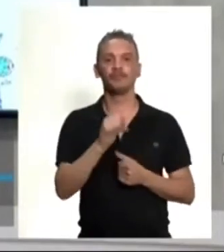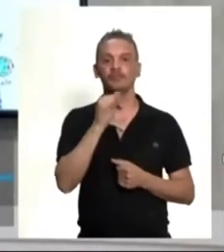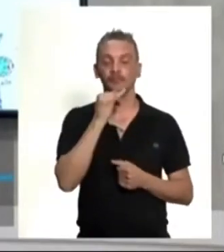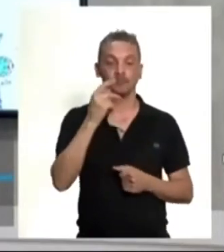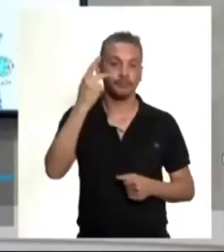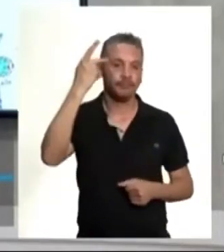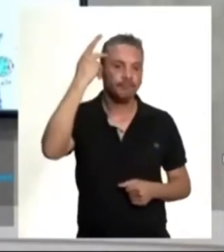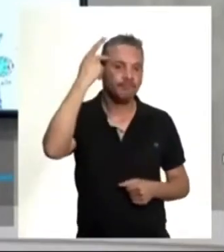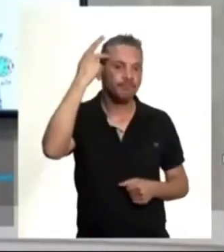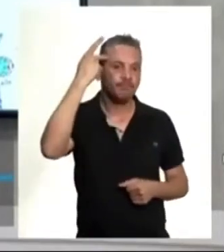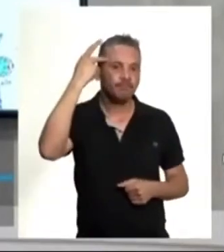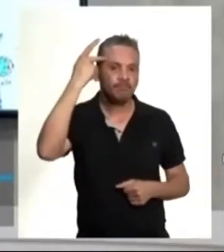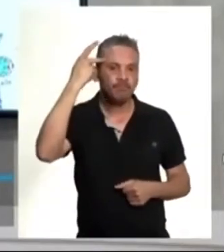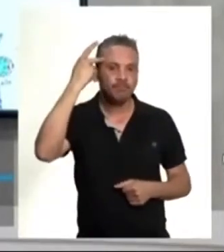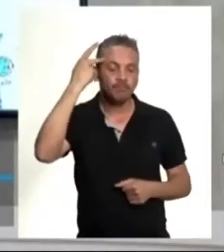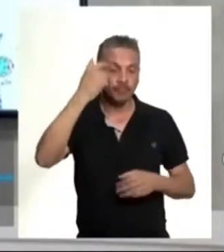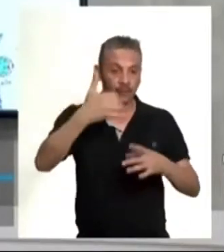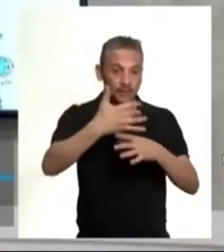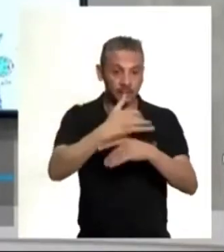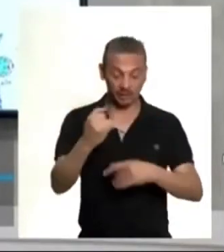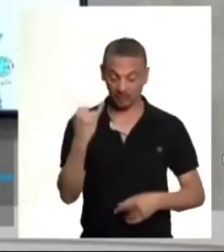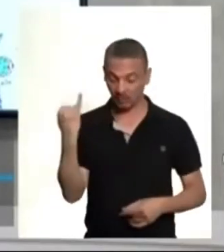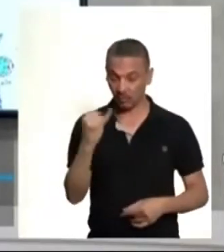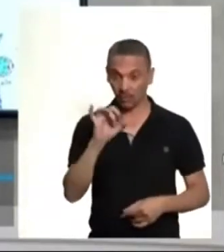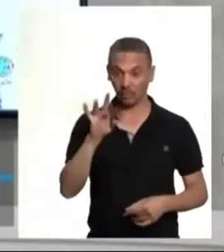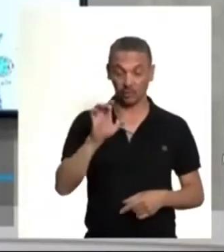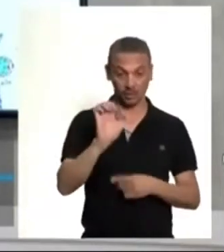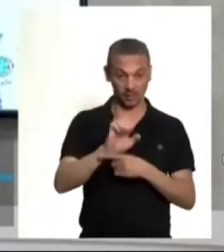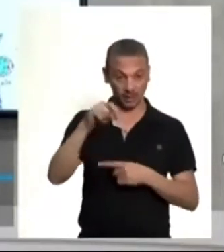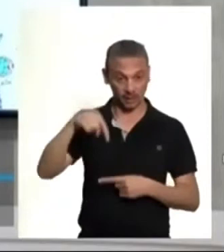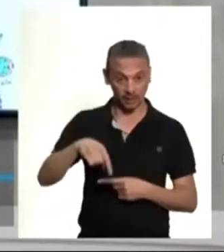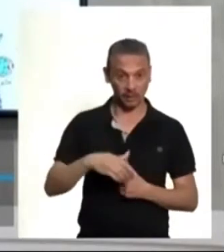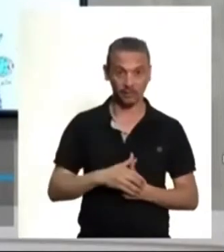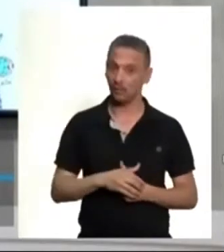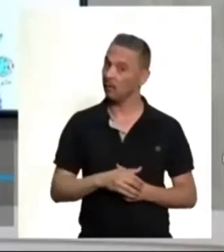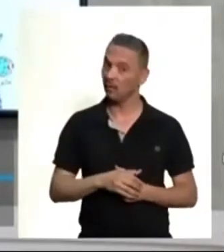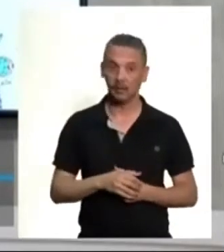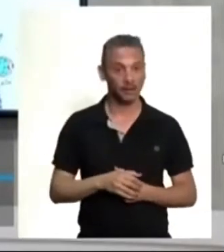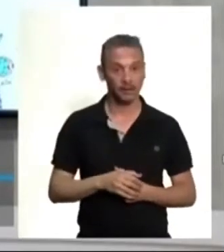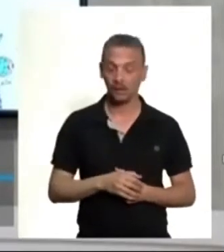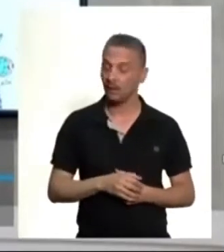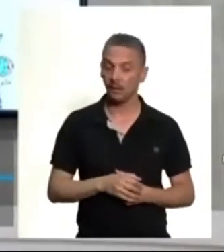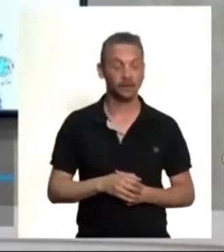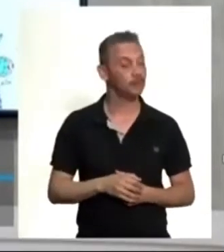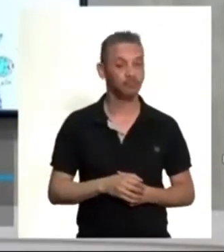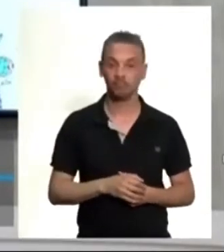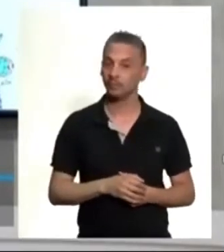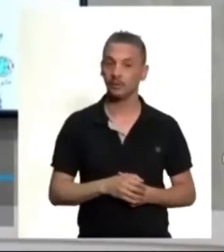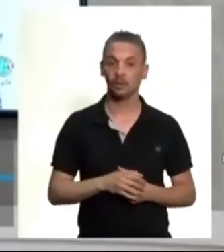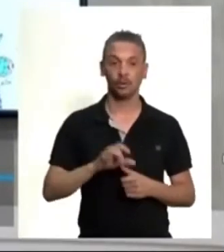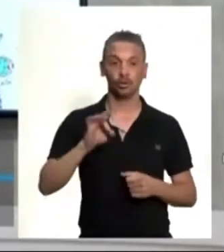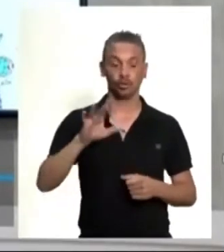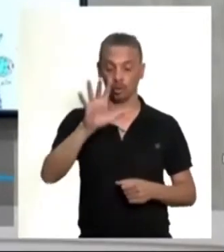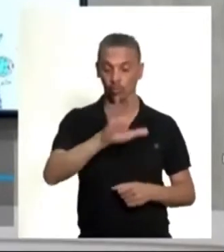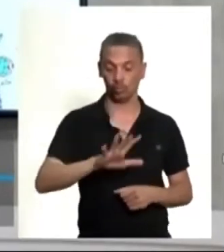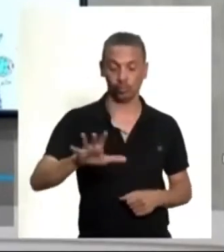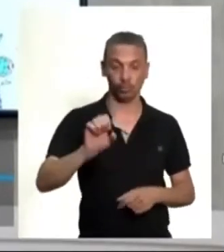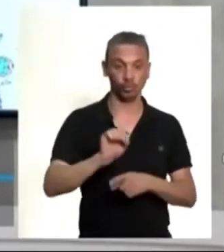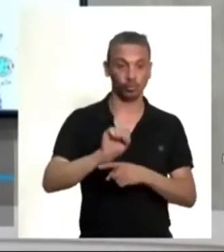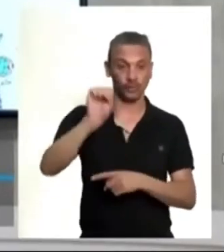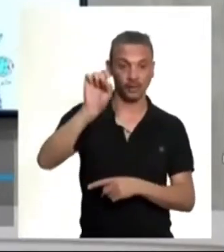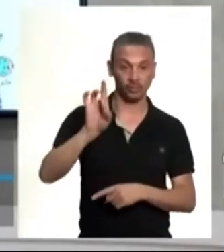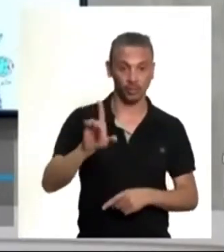São Paulo não é uma cidade relevante só para o estado. São Paulo não é uma cidade relevante só para a região